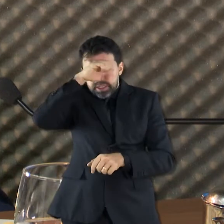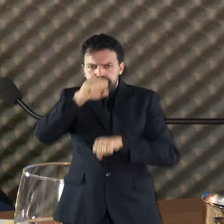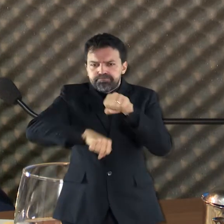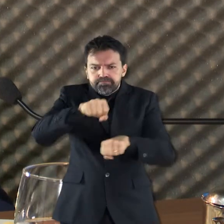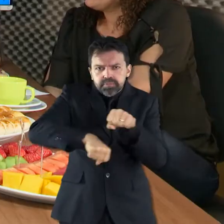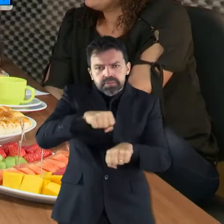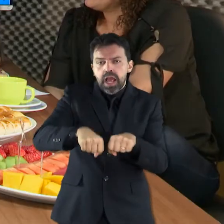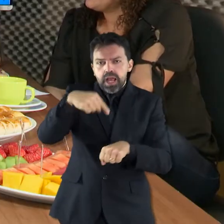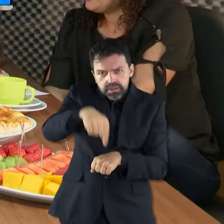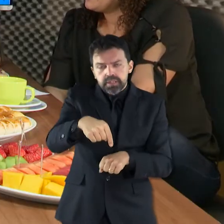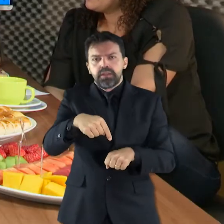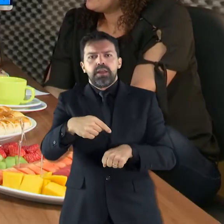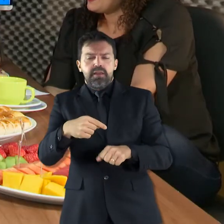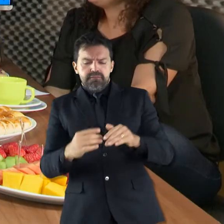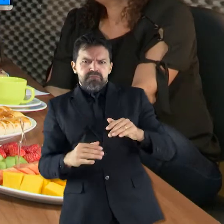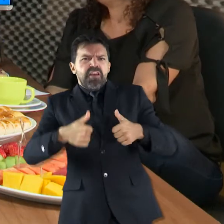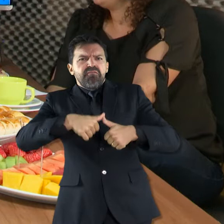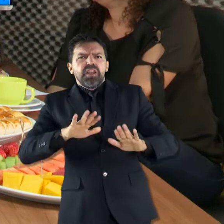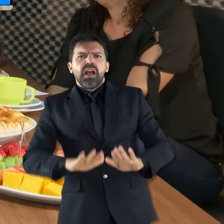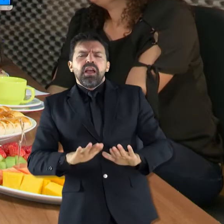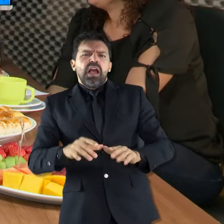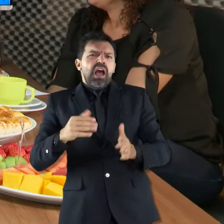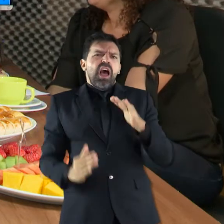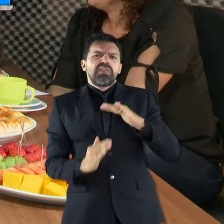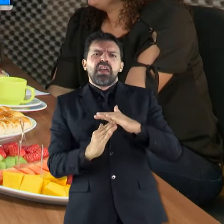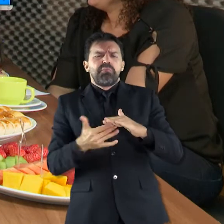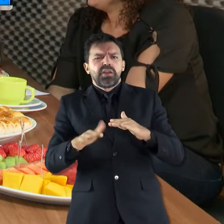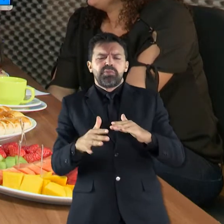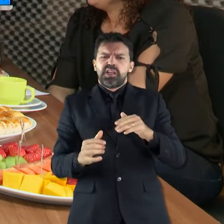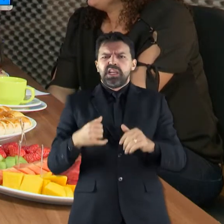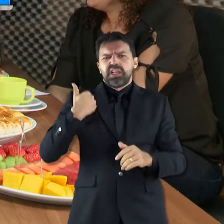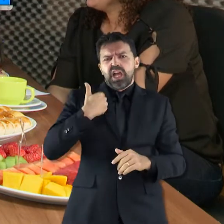Ficou até quantos anos? 7, 8 anos mais ou menos, acho que até 8.